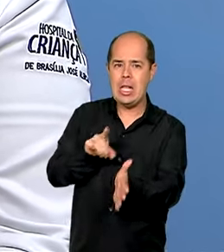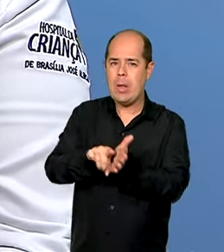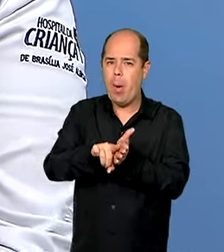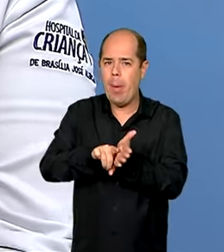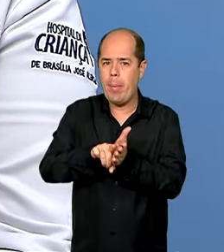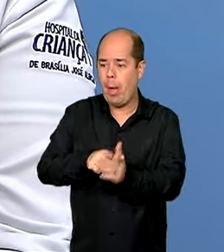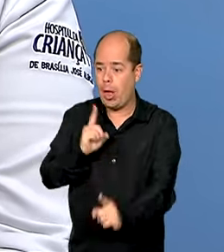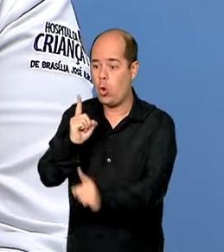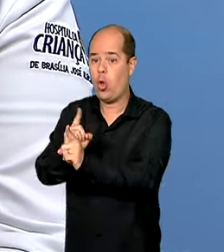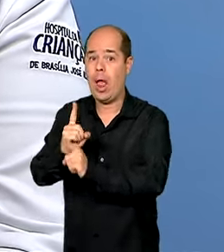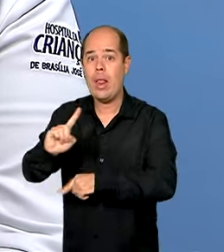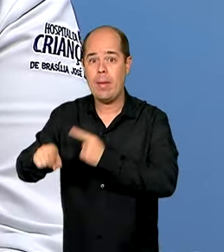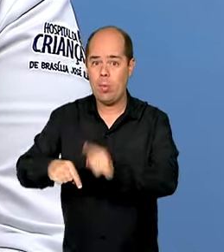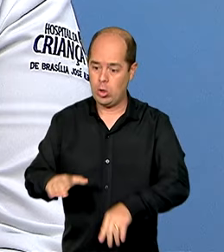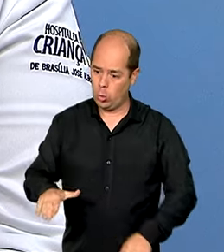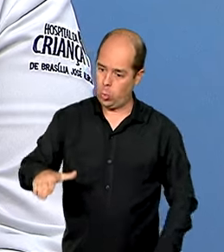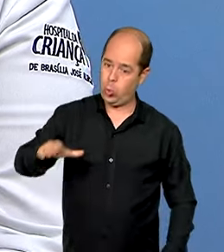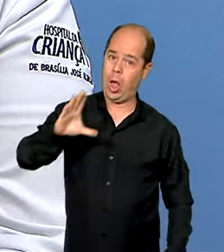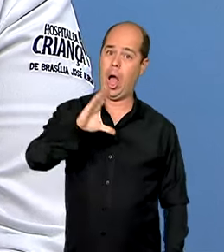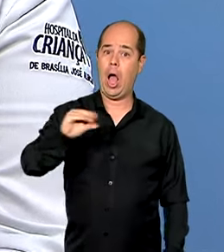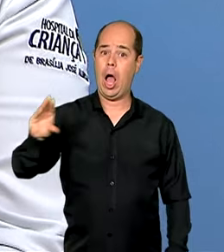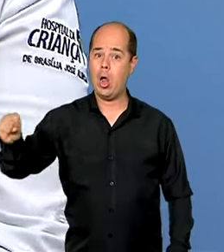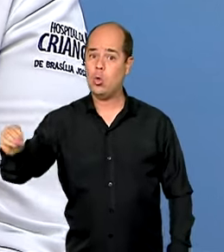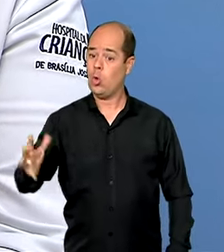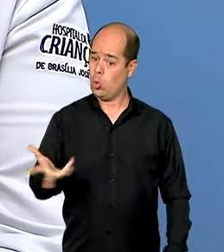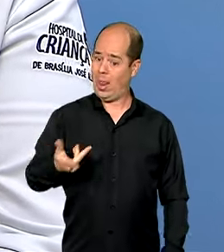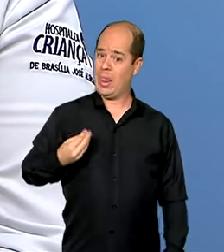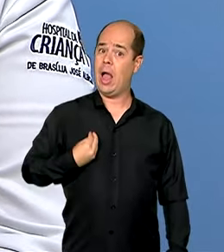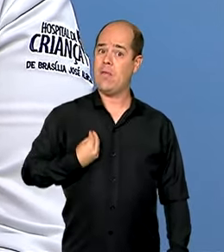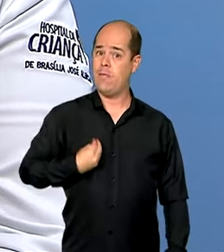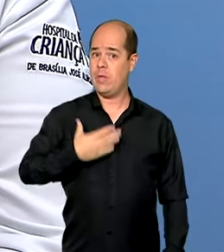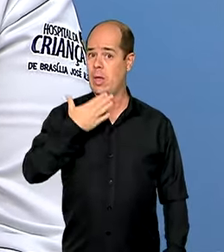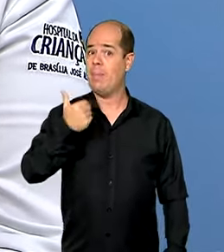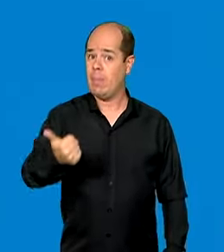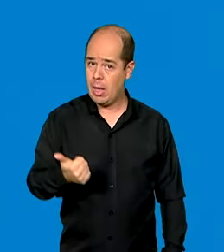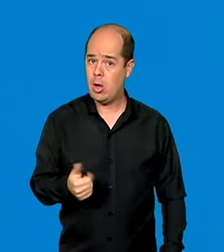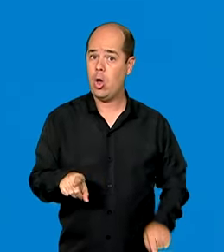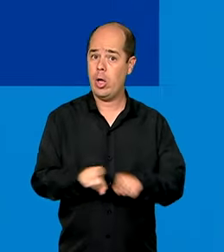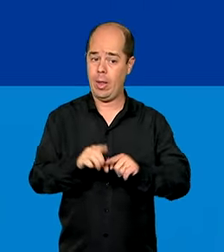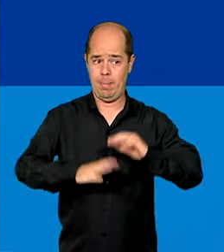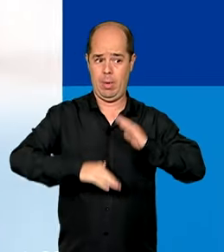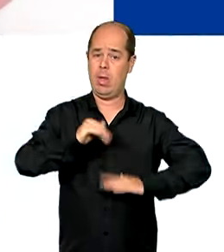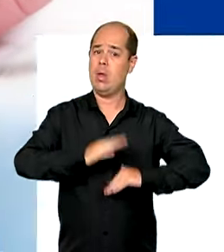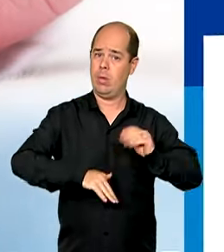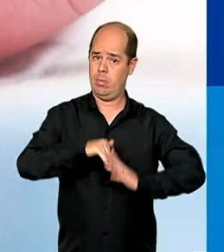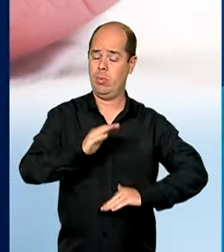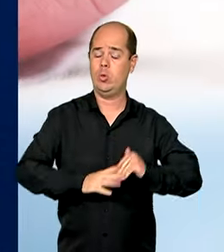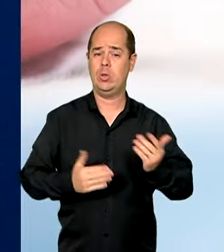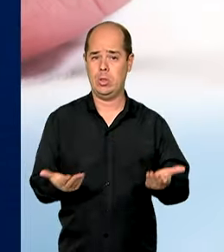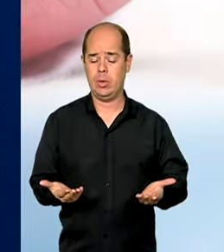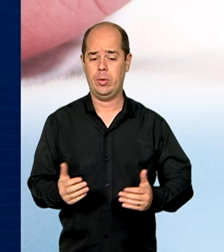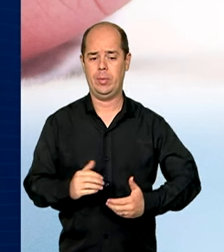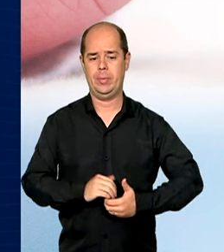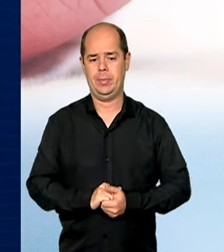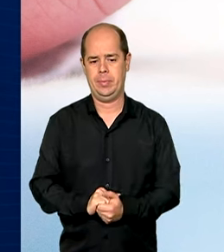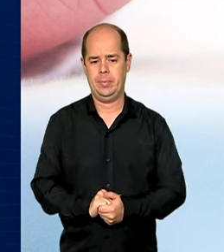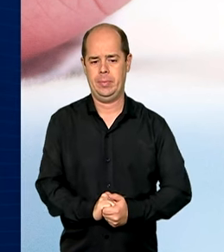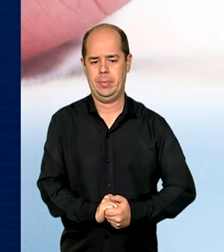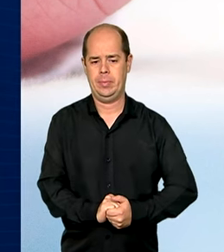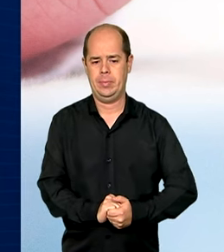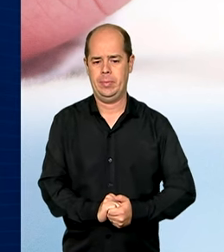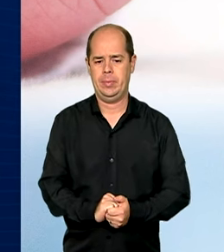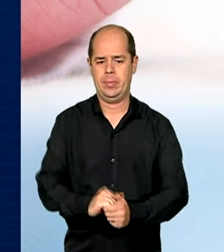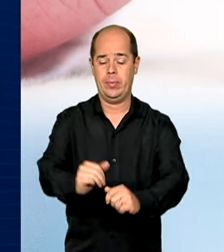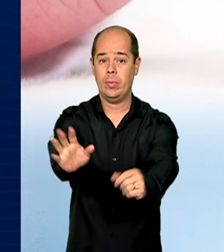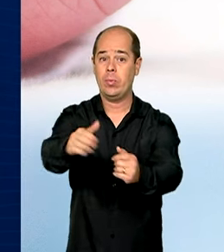adulta ele ser uma pessoa com a qualidade de vida melhor e ser uma pessoa que possa ser produtiva. O Programa Nacional de Triagem Neonatal, o teste